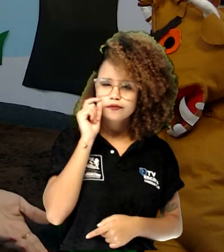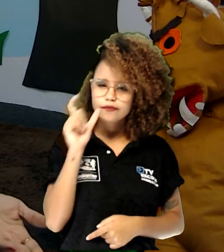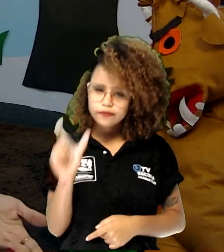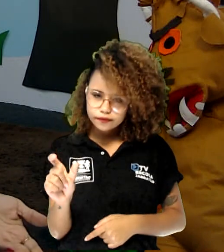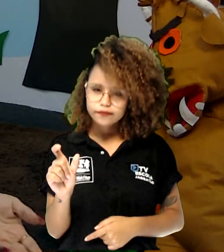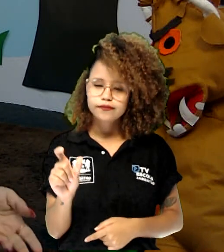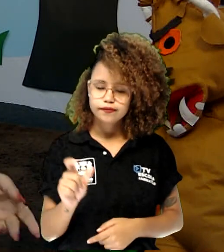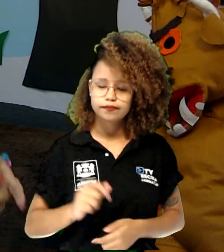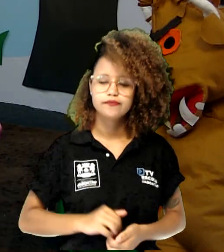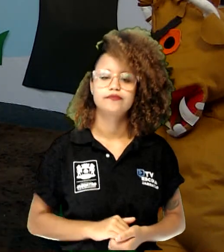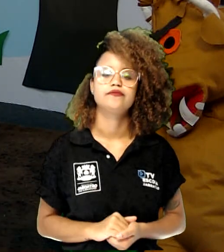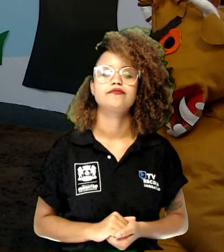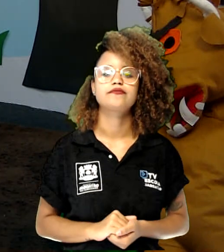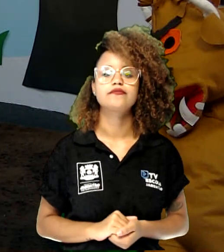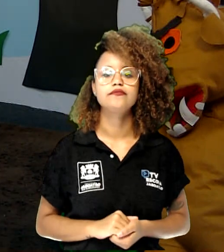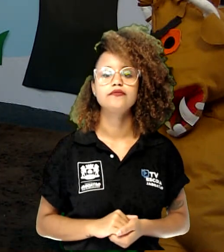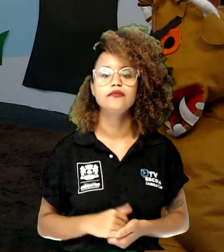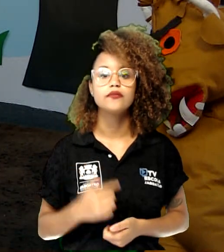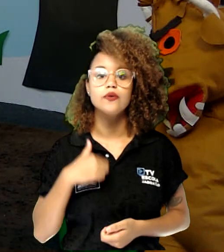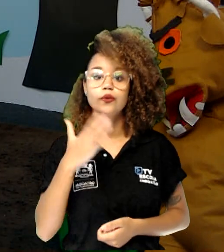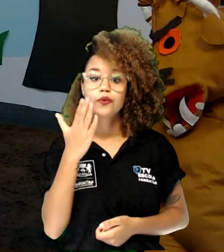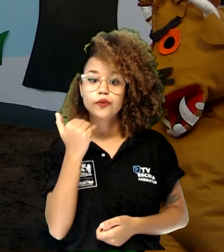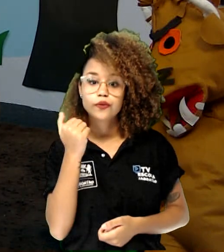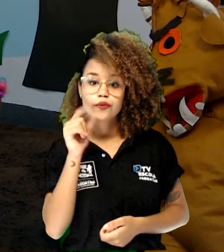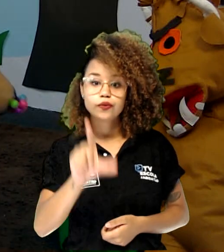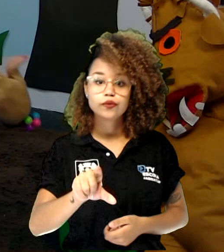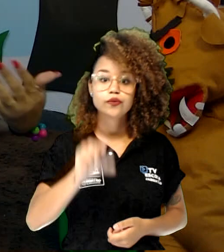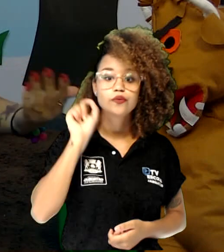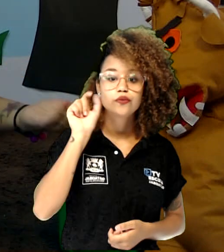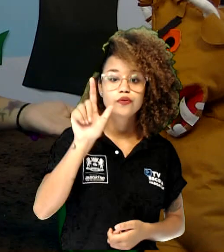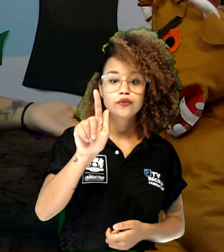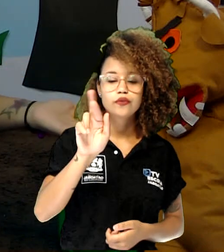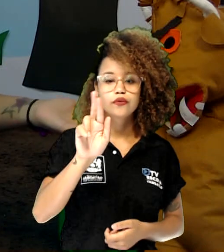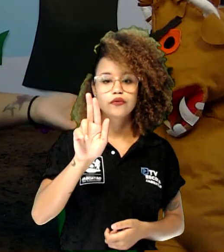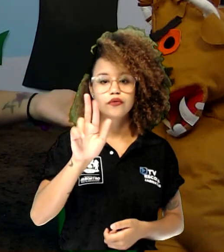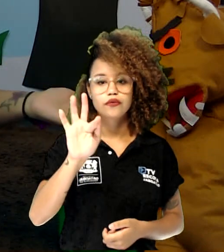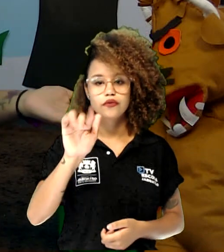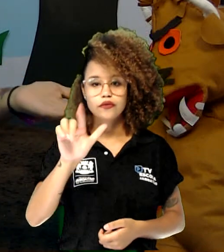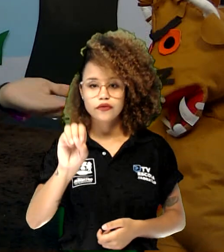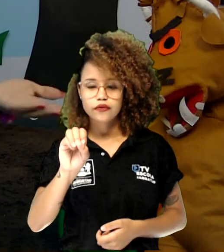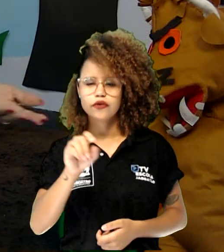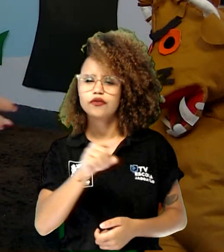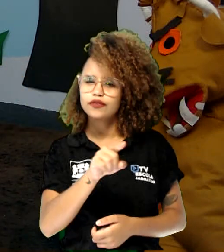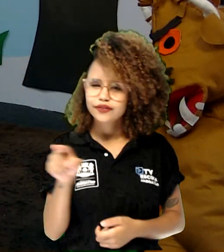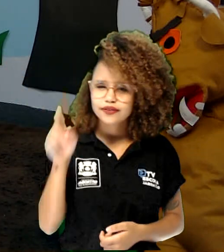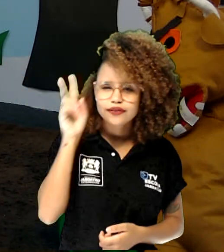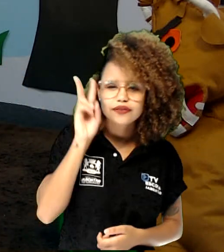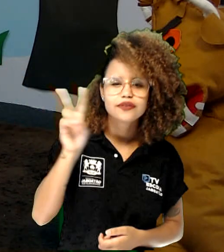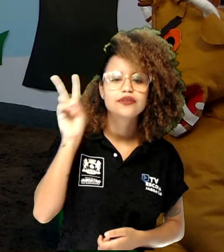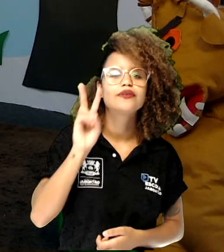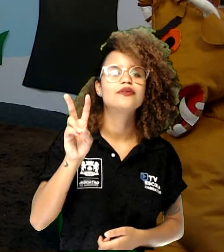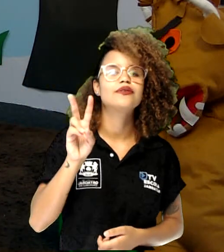como o ratinho. E o alimento preferido do grúfalo, vocês se lembram?